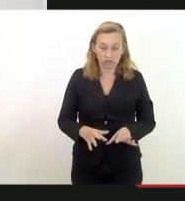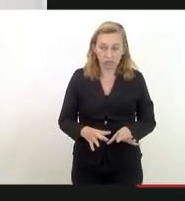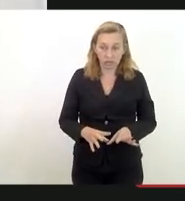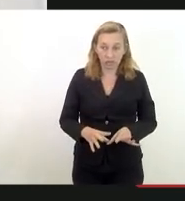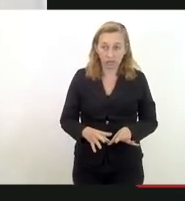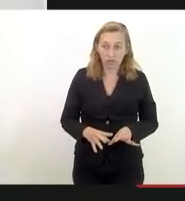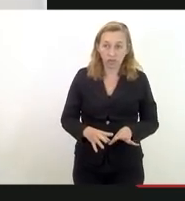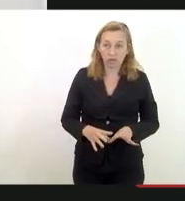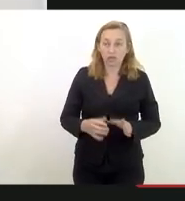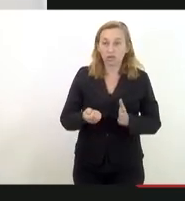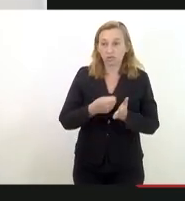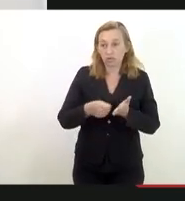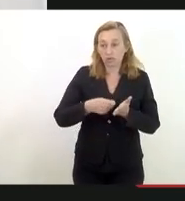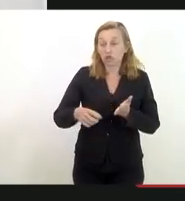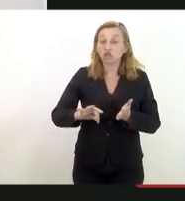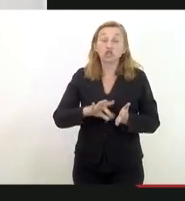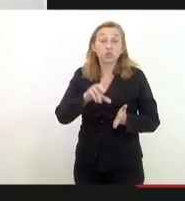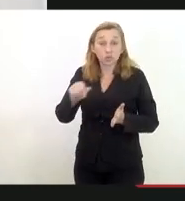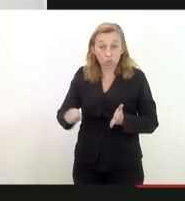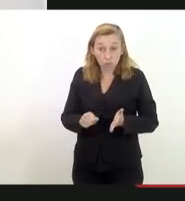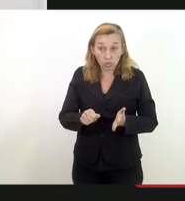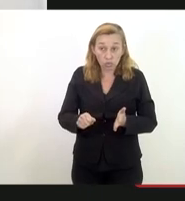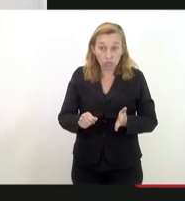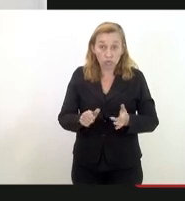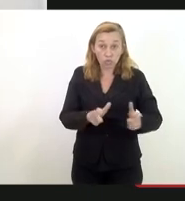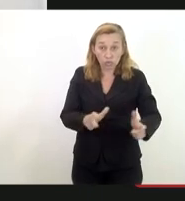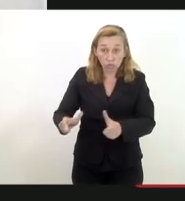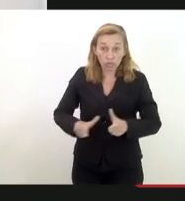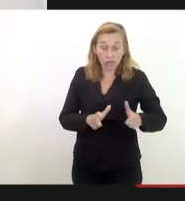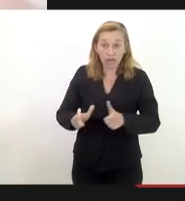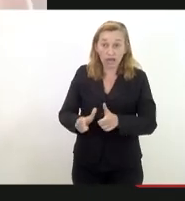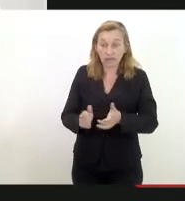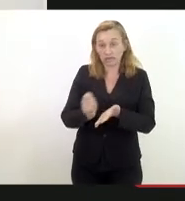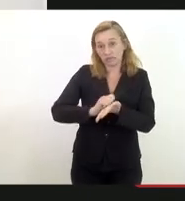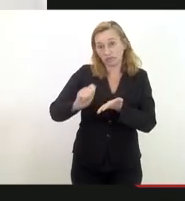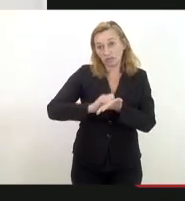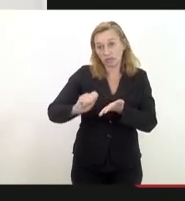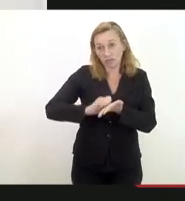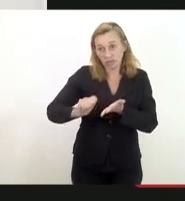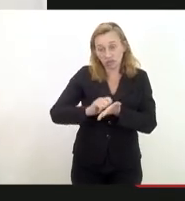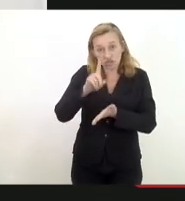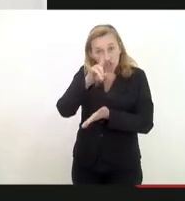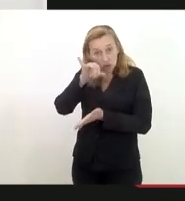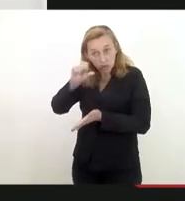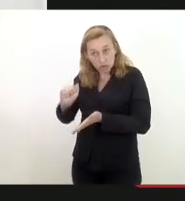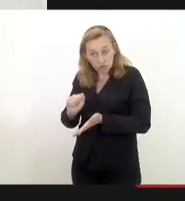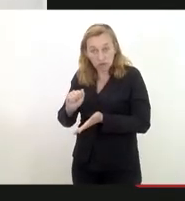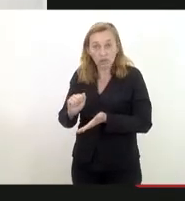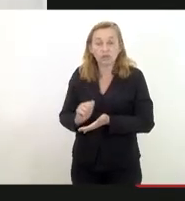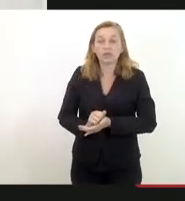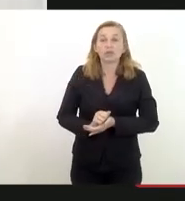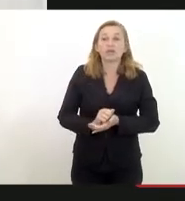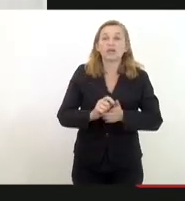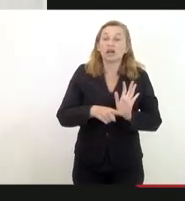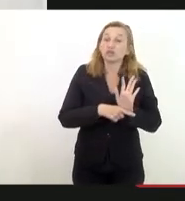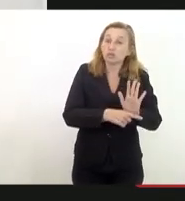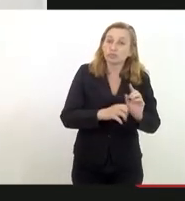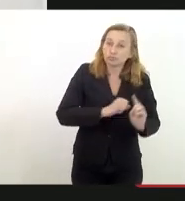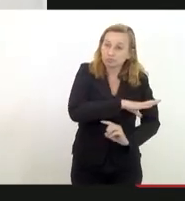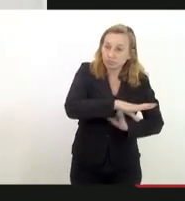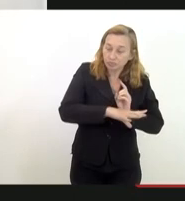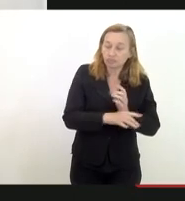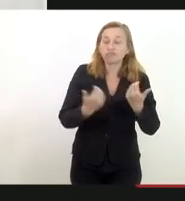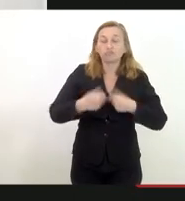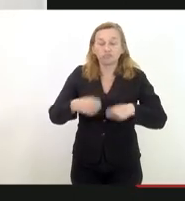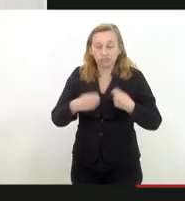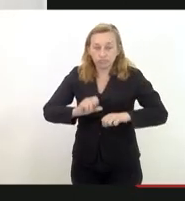os casos, com investigações epidemiológicas nessas áreas de maior risco. E aí, atrelar isso com os indicadores da assistência social, que eu acho que é uma coisa que precisa